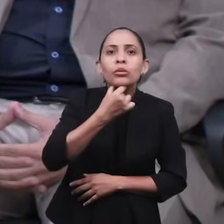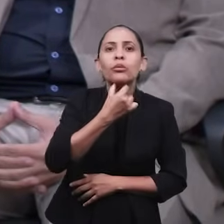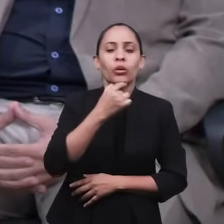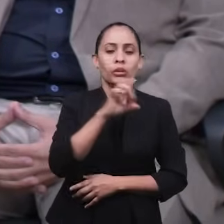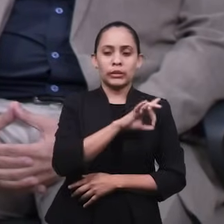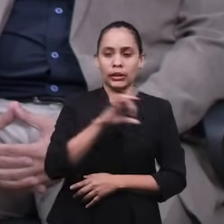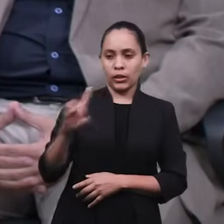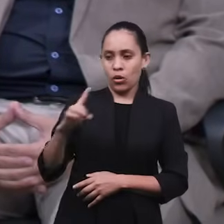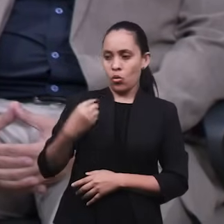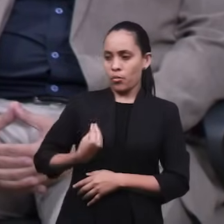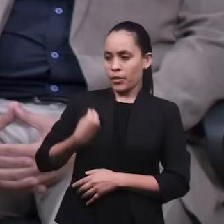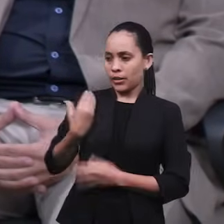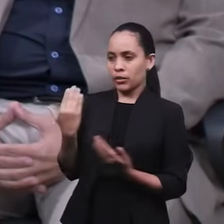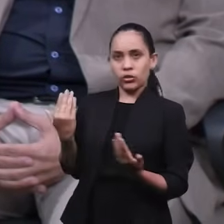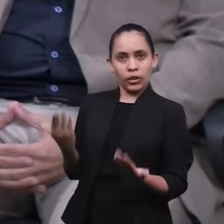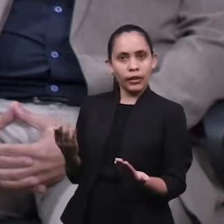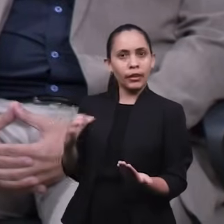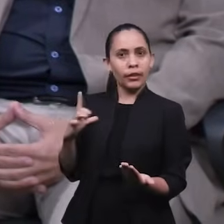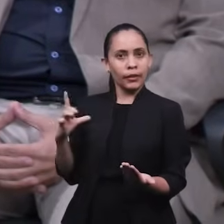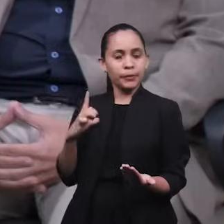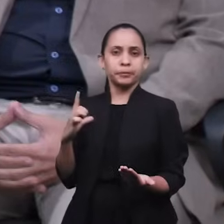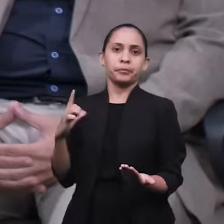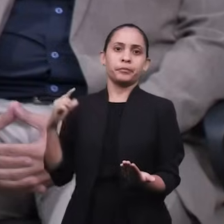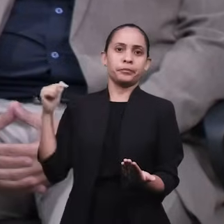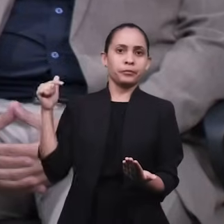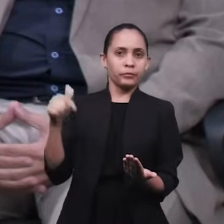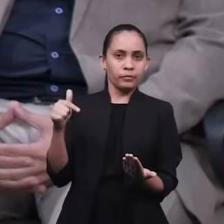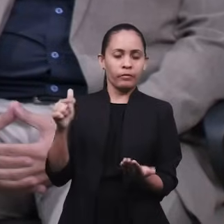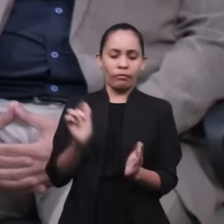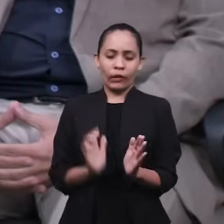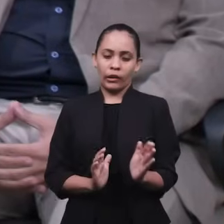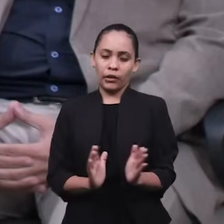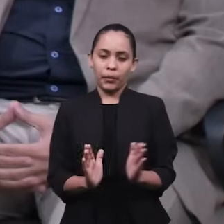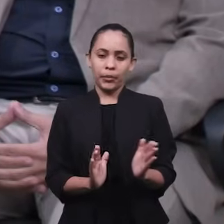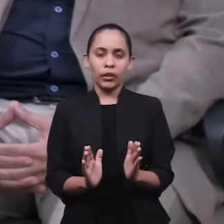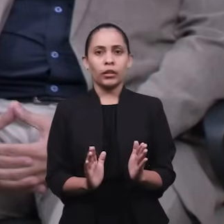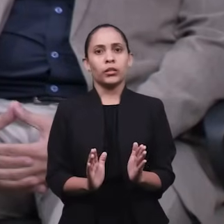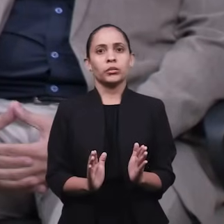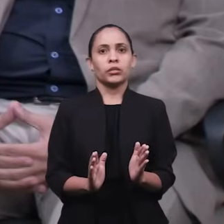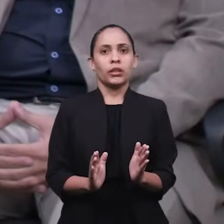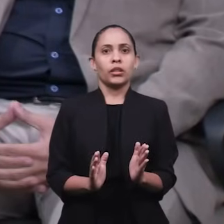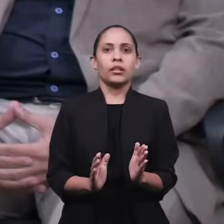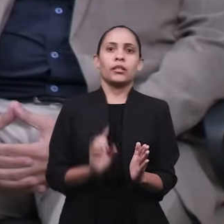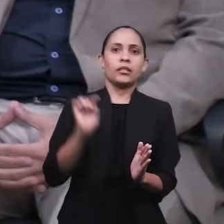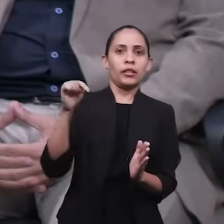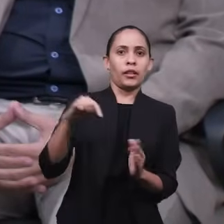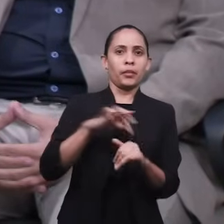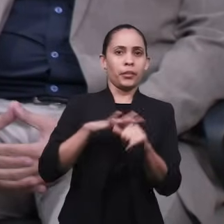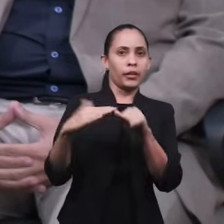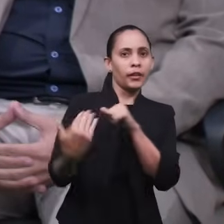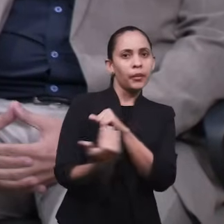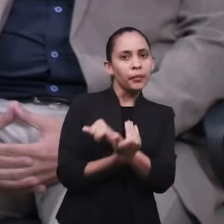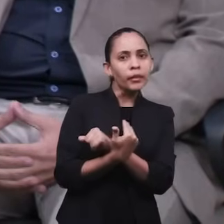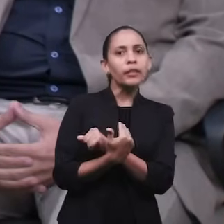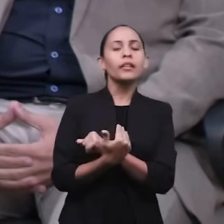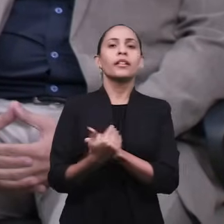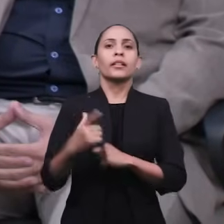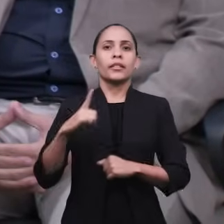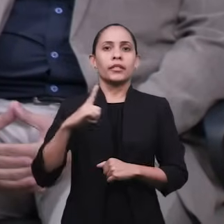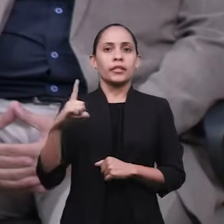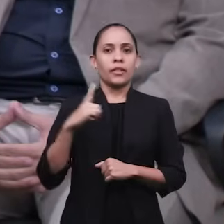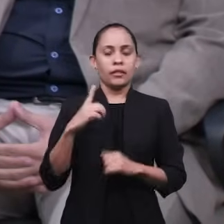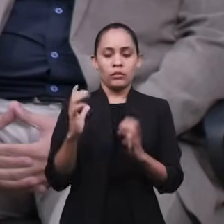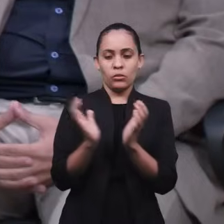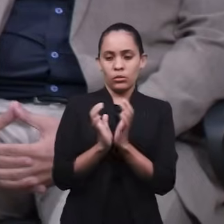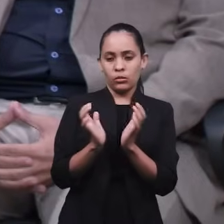alguns irmãos que estão aqui são daqueles remanescentes daquele período lá da pandemia, né? Das gravações com